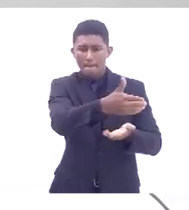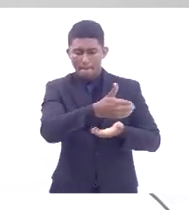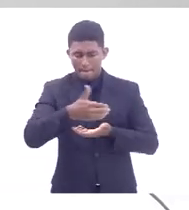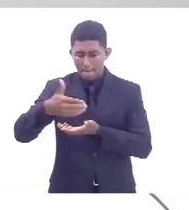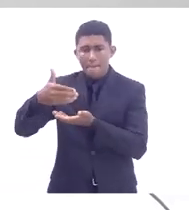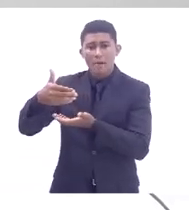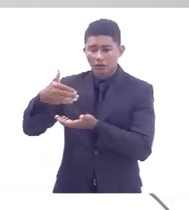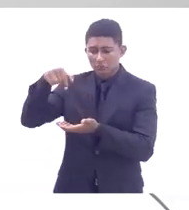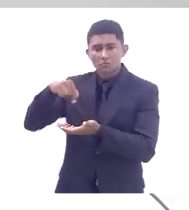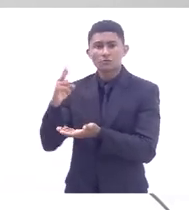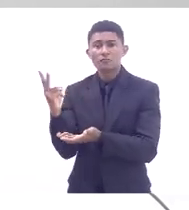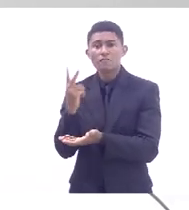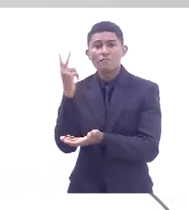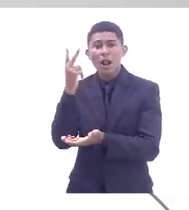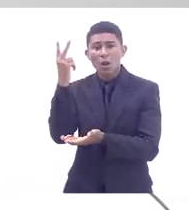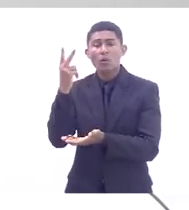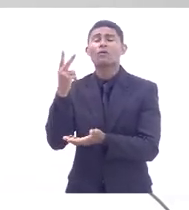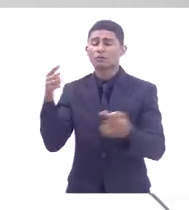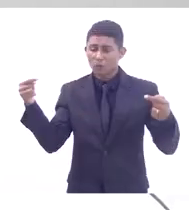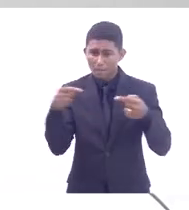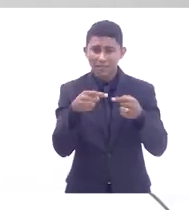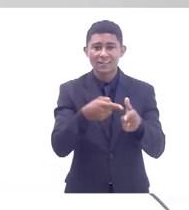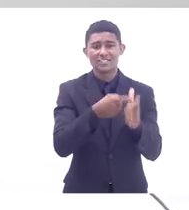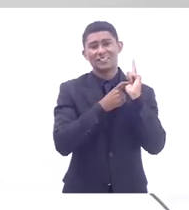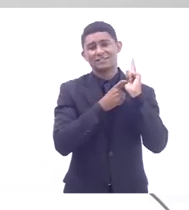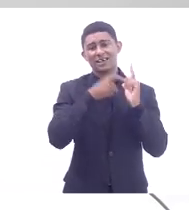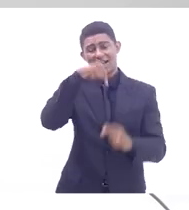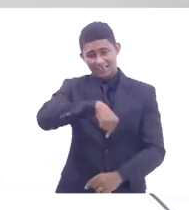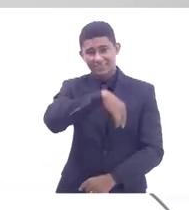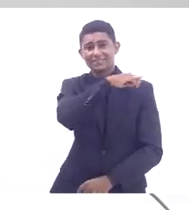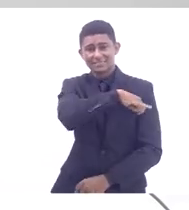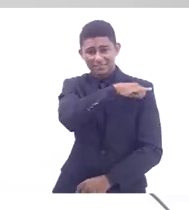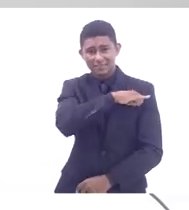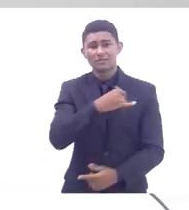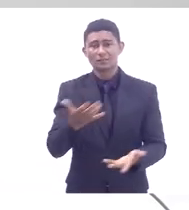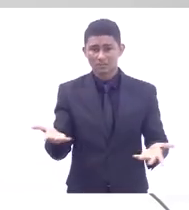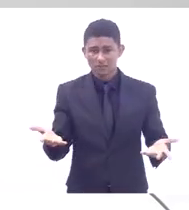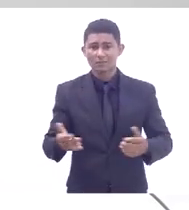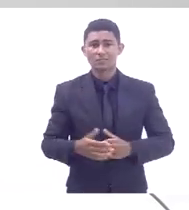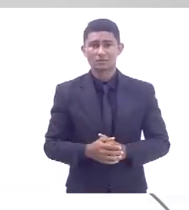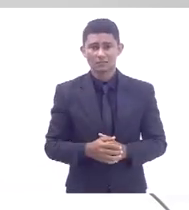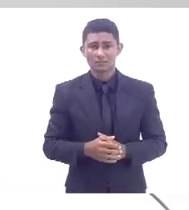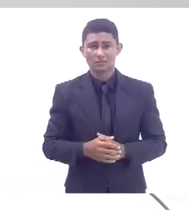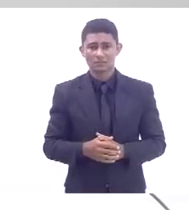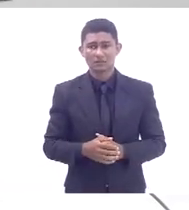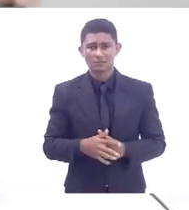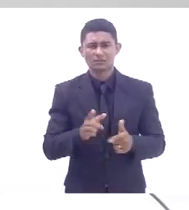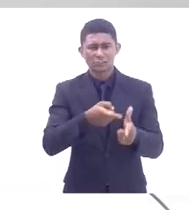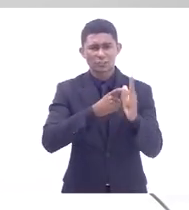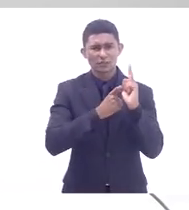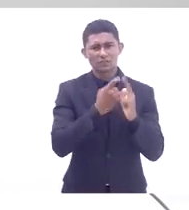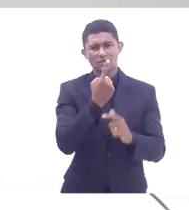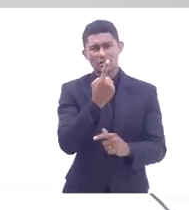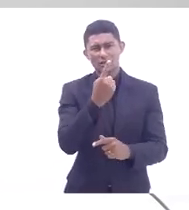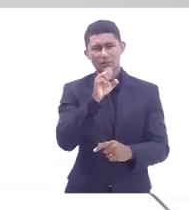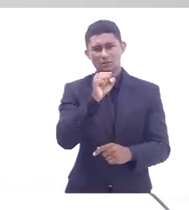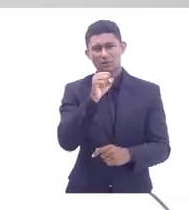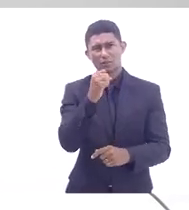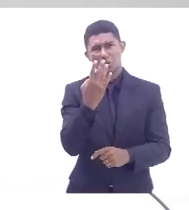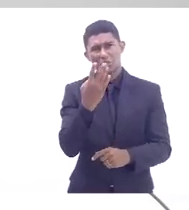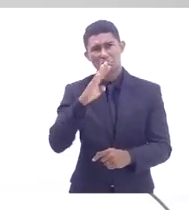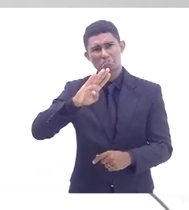né Nós temos o valor e toda a dívida pública que o Estado tem hoje é dessa vida de 184